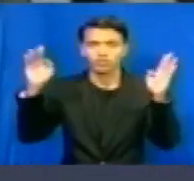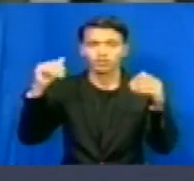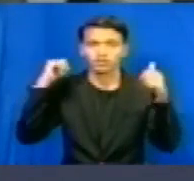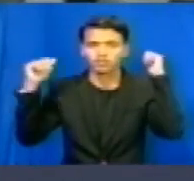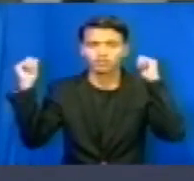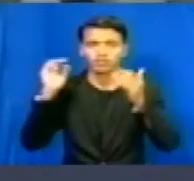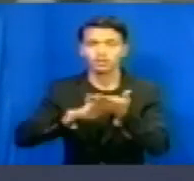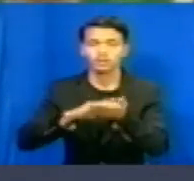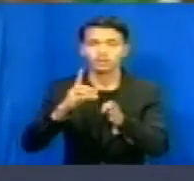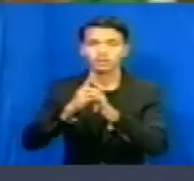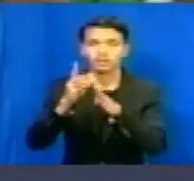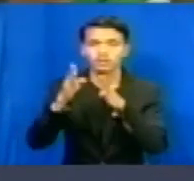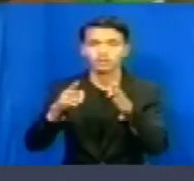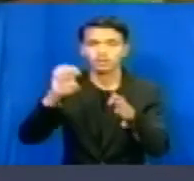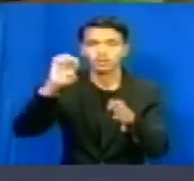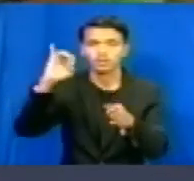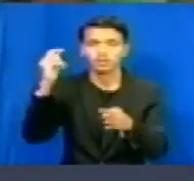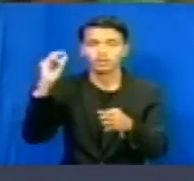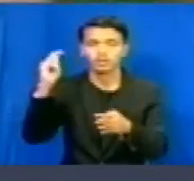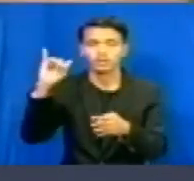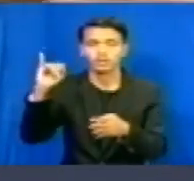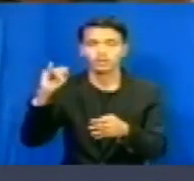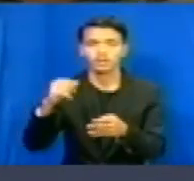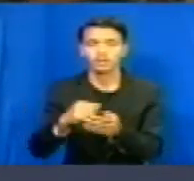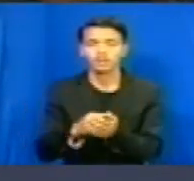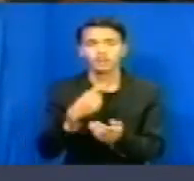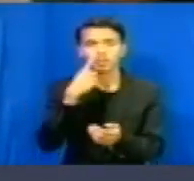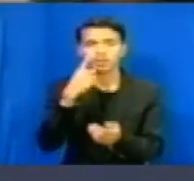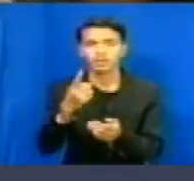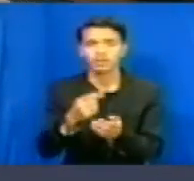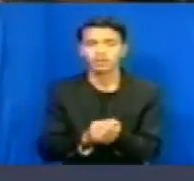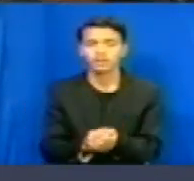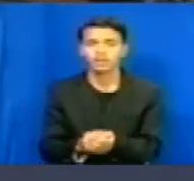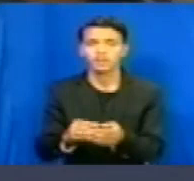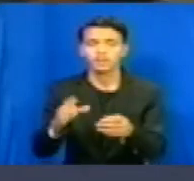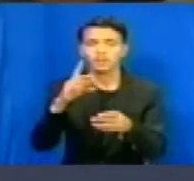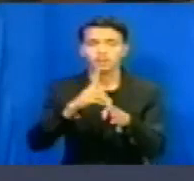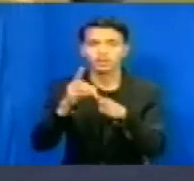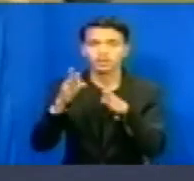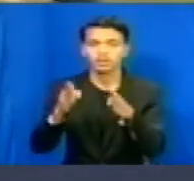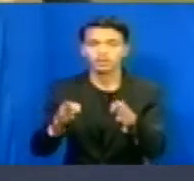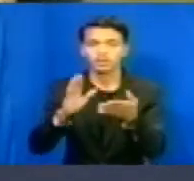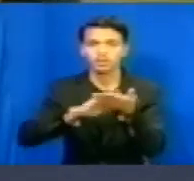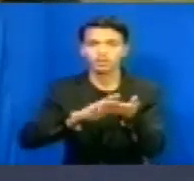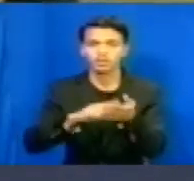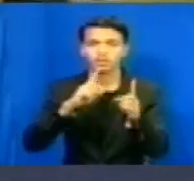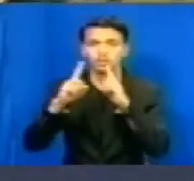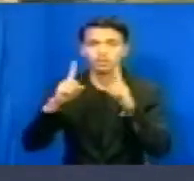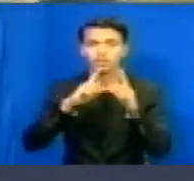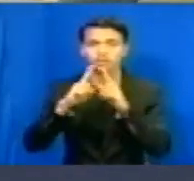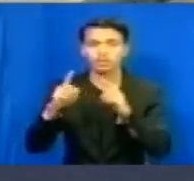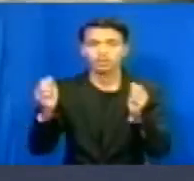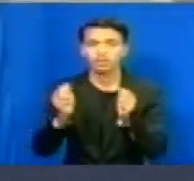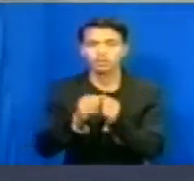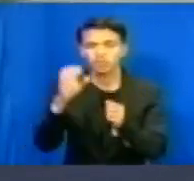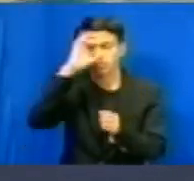suntune reitor interino Echi Mateus Maya de Jesus confirma fundasaun no reitor Echi koliona ho parte ho tu no